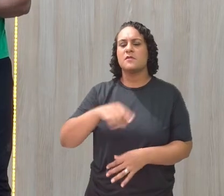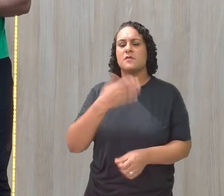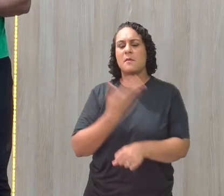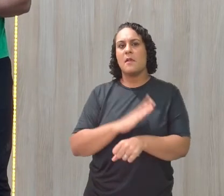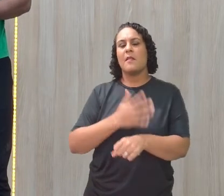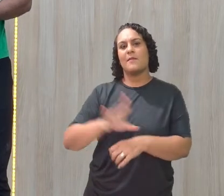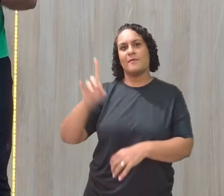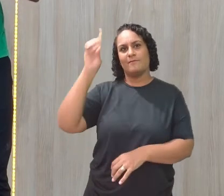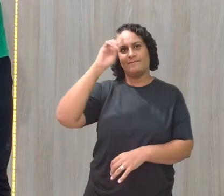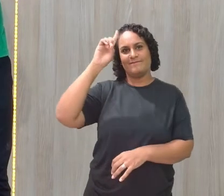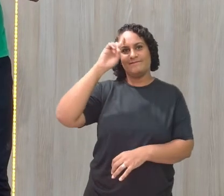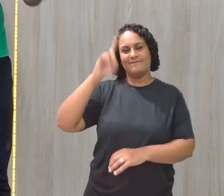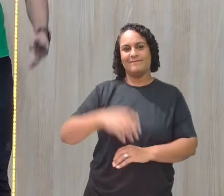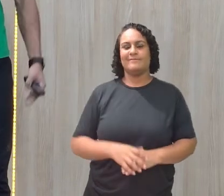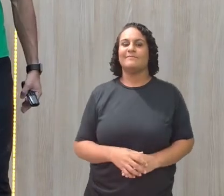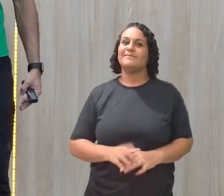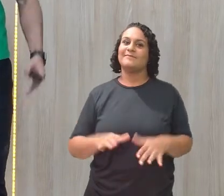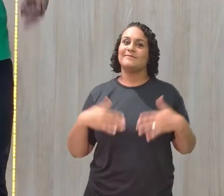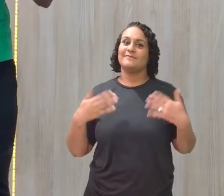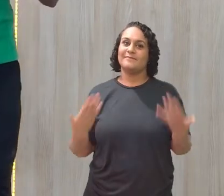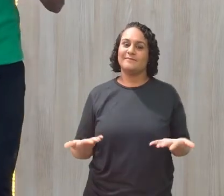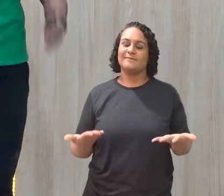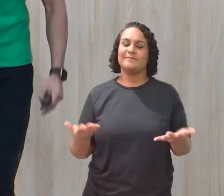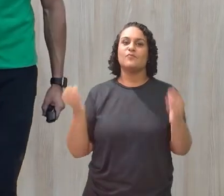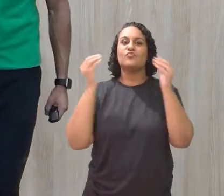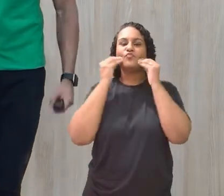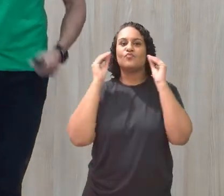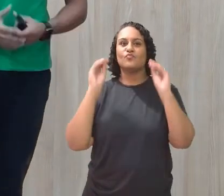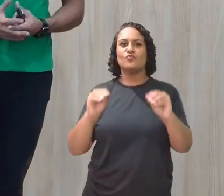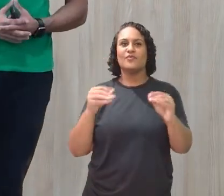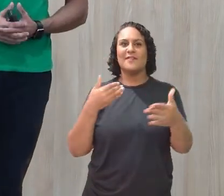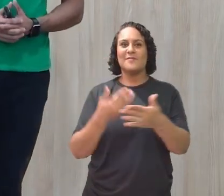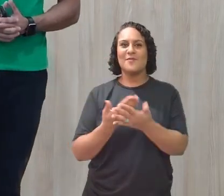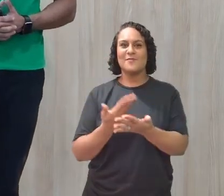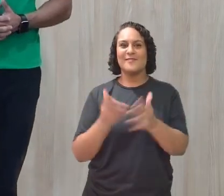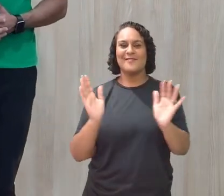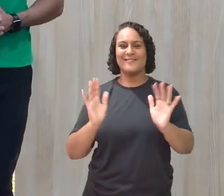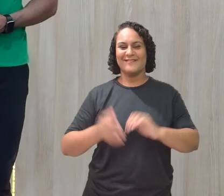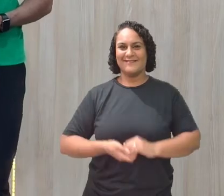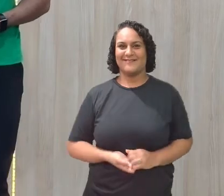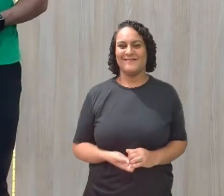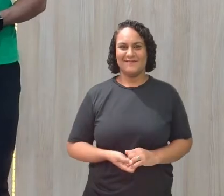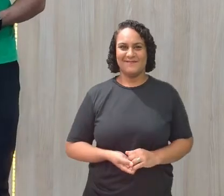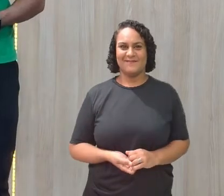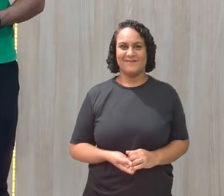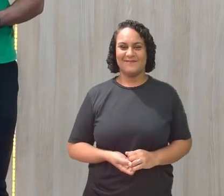prática no seu dia a dia. É isso, pessoal. Um cheiro no seu coração e até a nossa próxima aula.